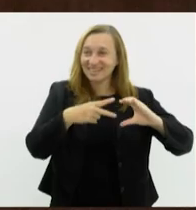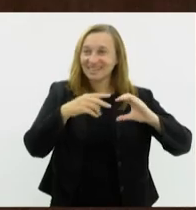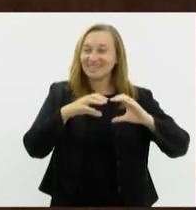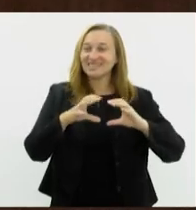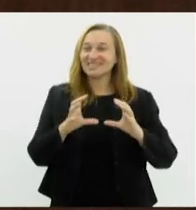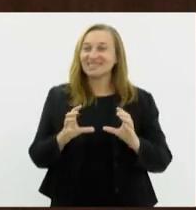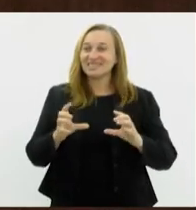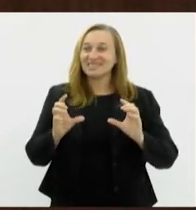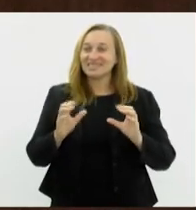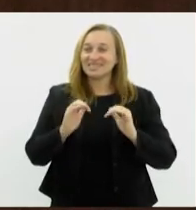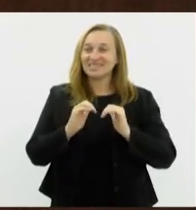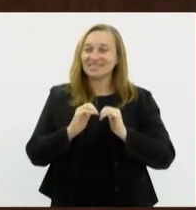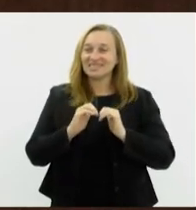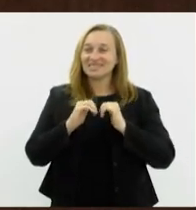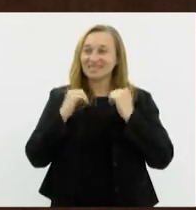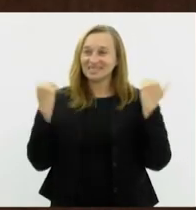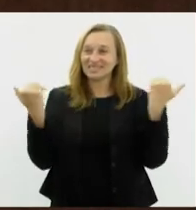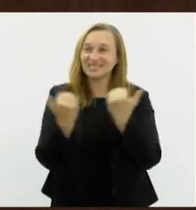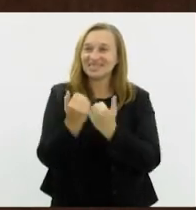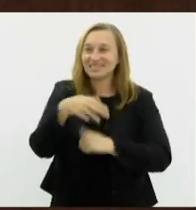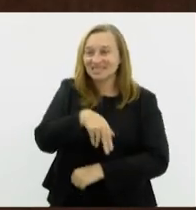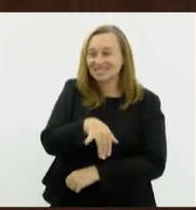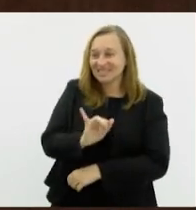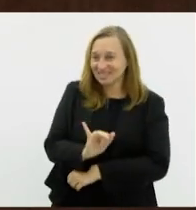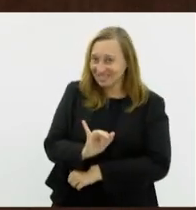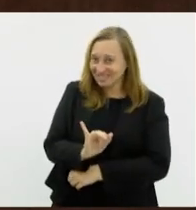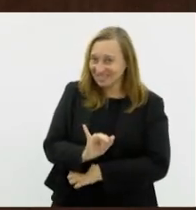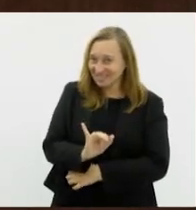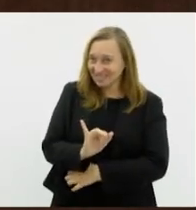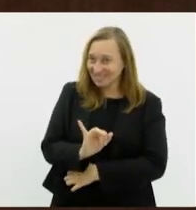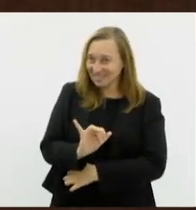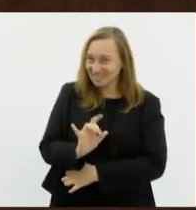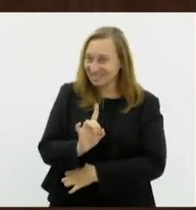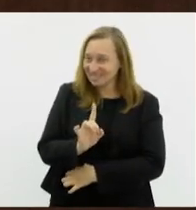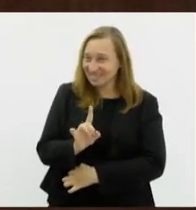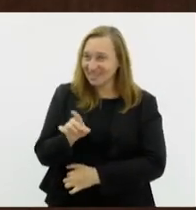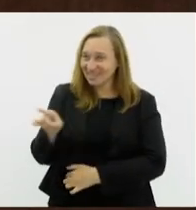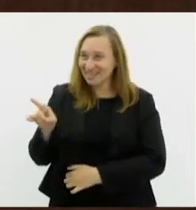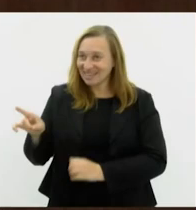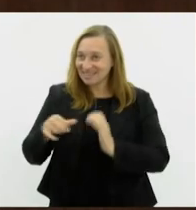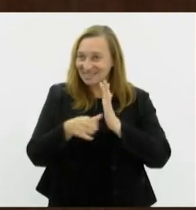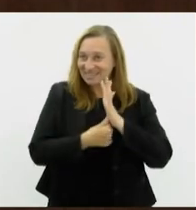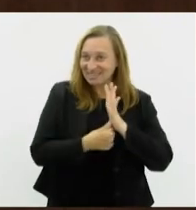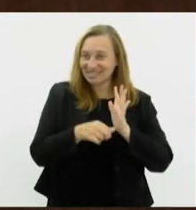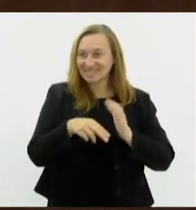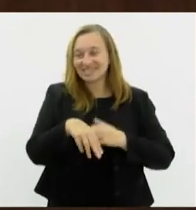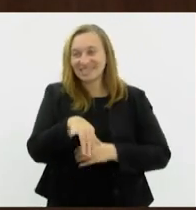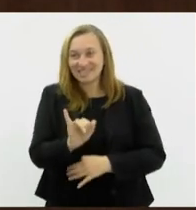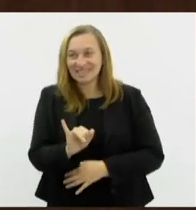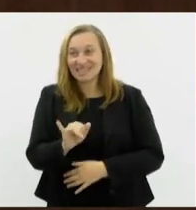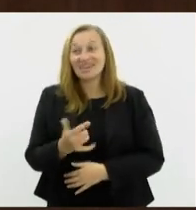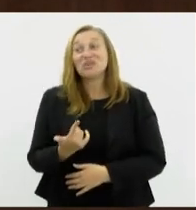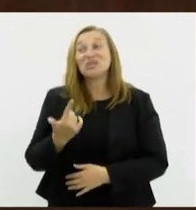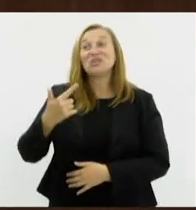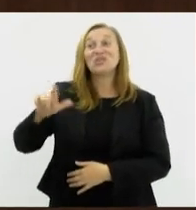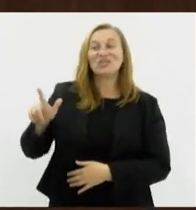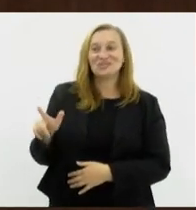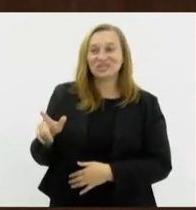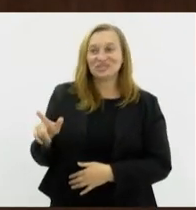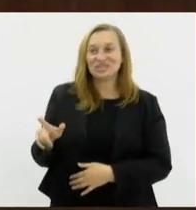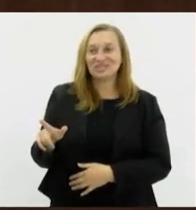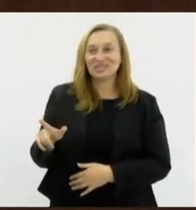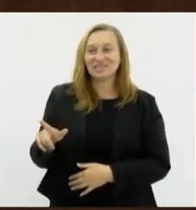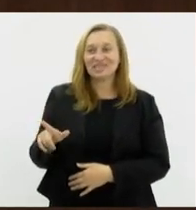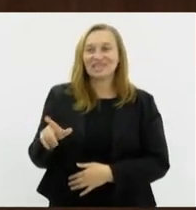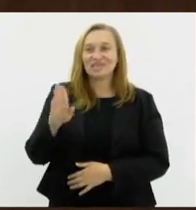Iguaçu, não o Nova Iguaçu que vai disputar o campeonato, a final do campeonato. O campo do Nova Iguaçu é